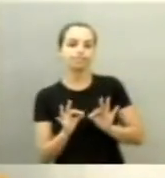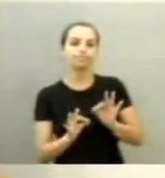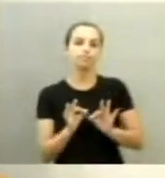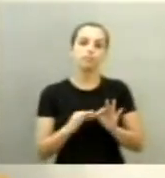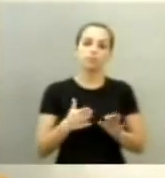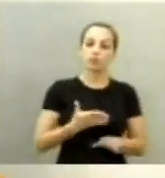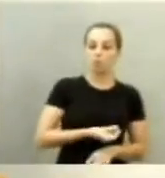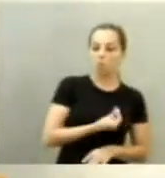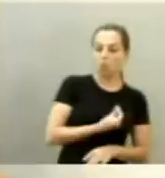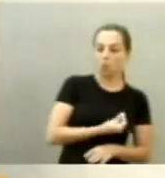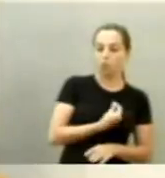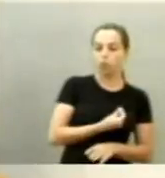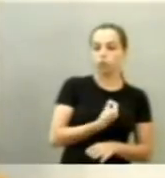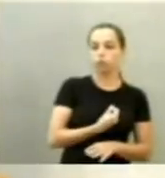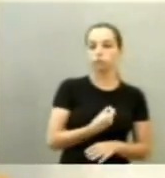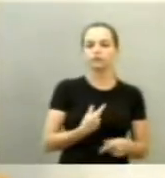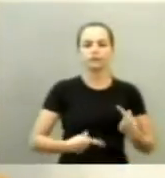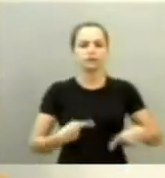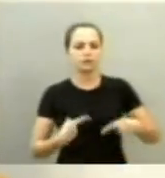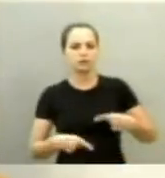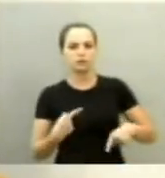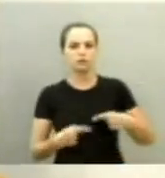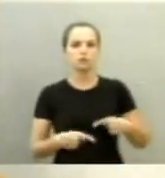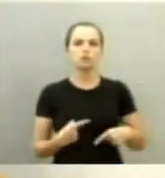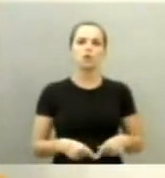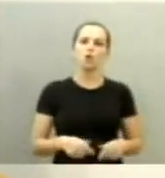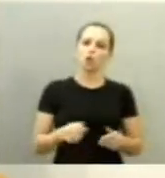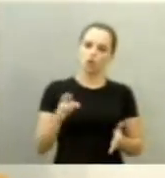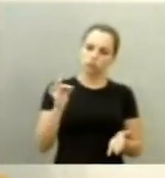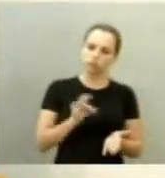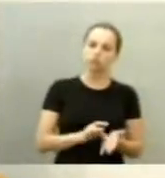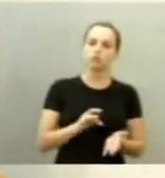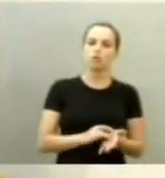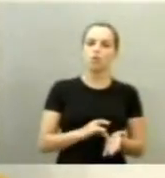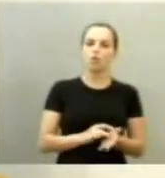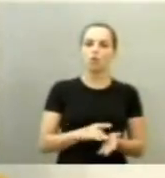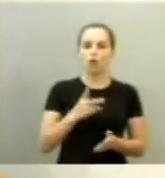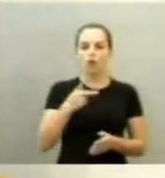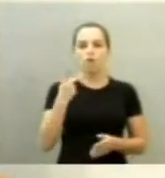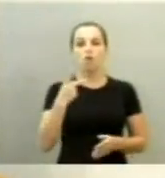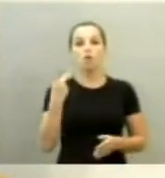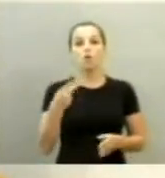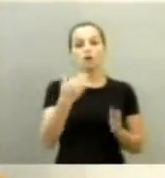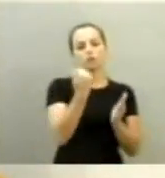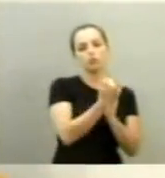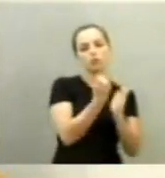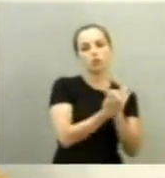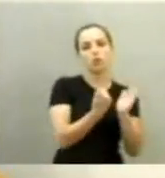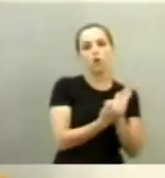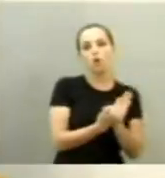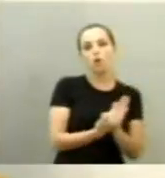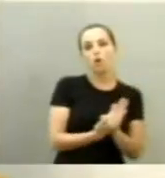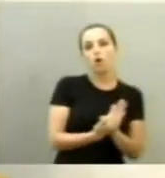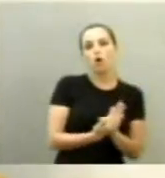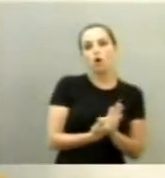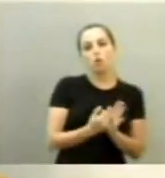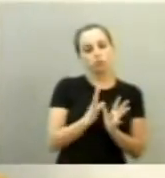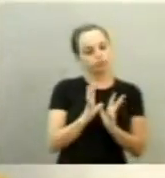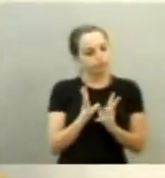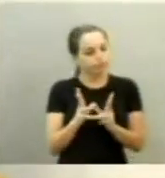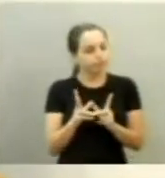plenárias temáticas descentralizadas e posso afirmar que o plano contemplou aí de forma positiva a grande